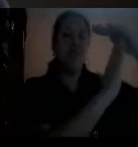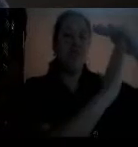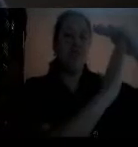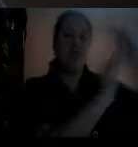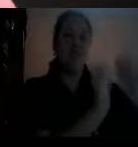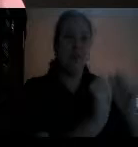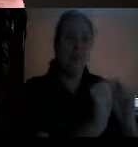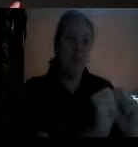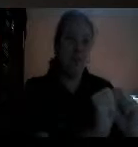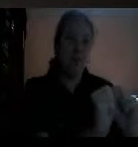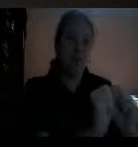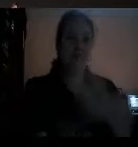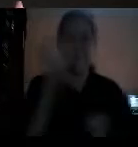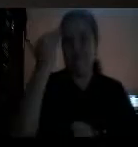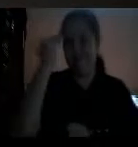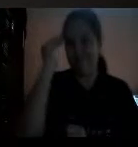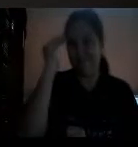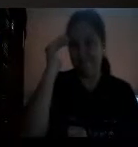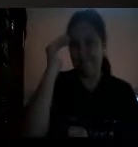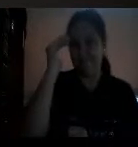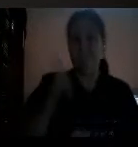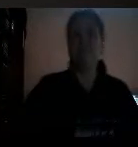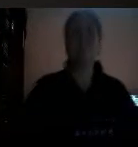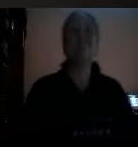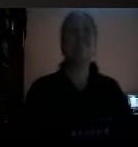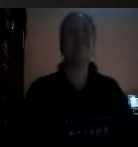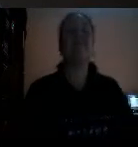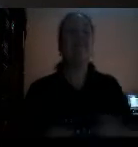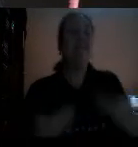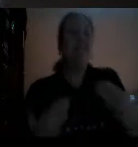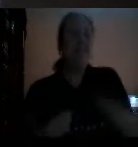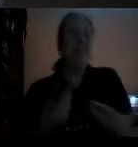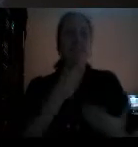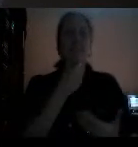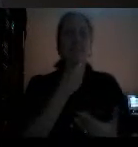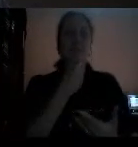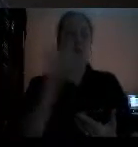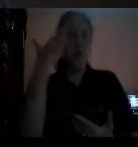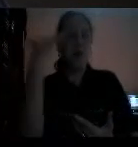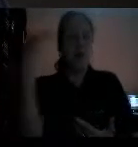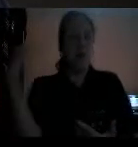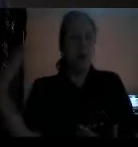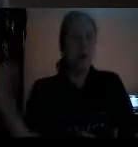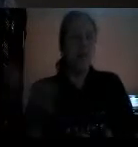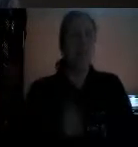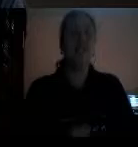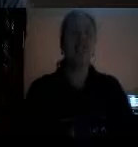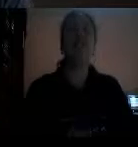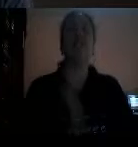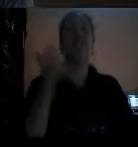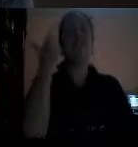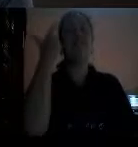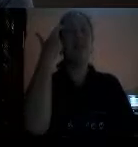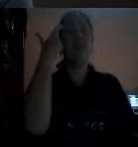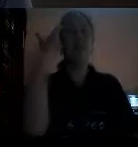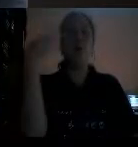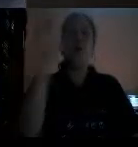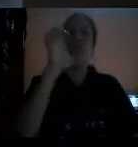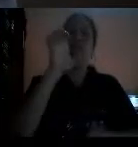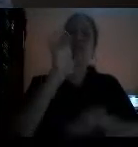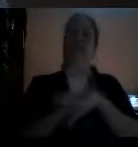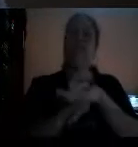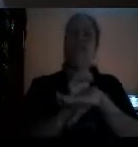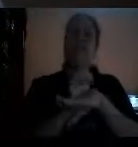Vale a pena lembrar que Hatzel entende o Estado como sendo um organismo vivo, tá? Então, para ele, haverá